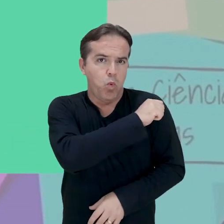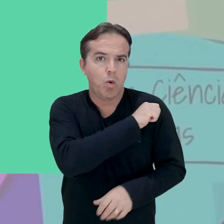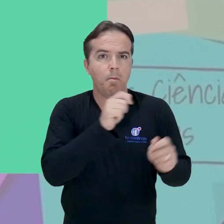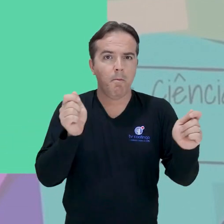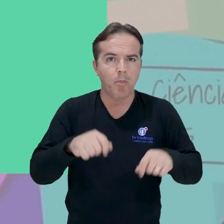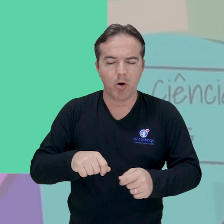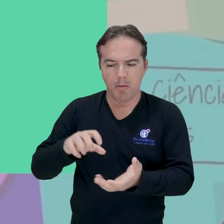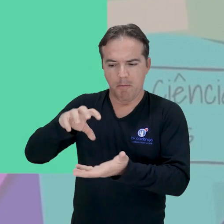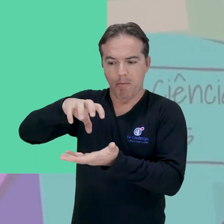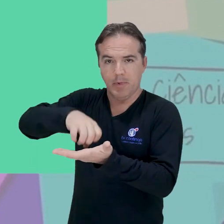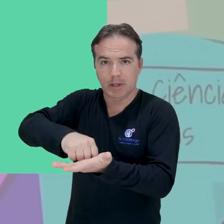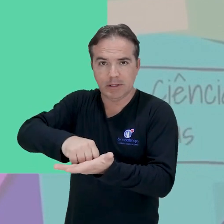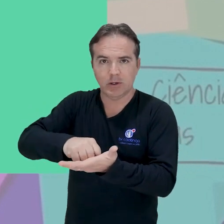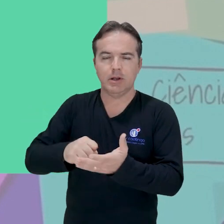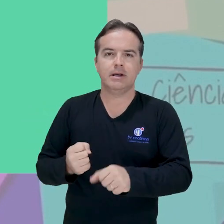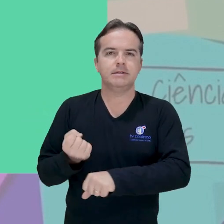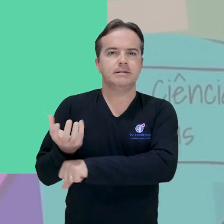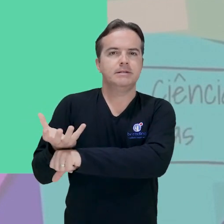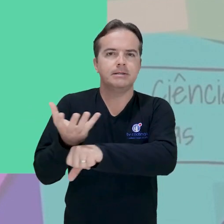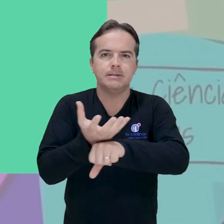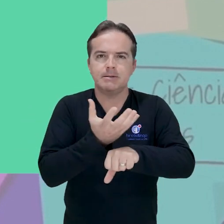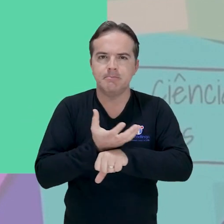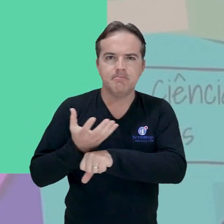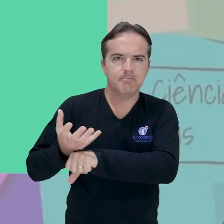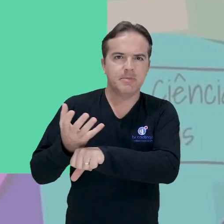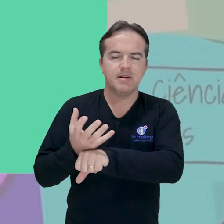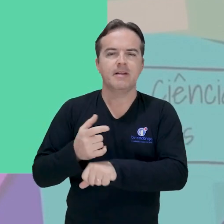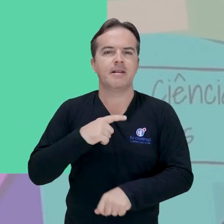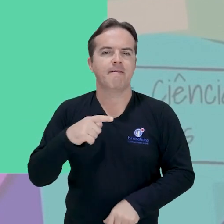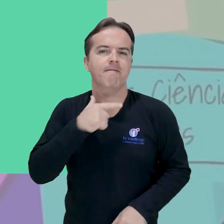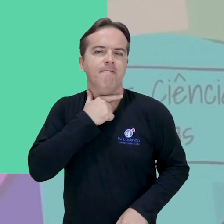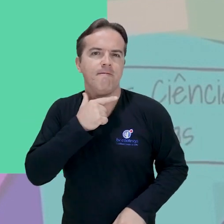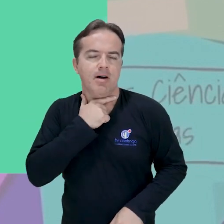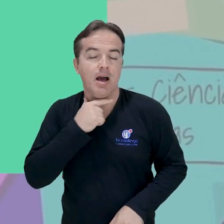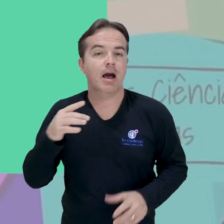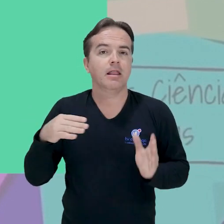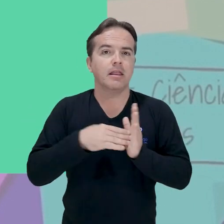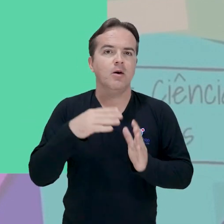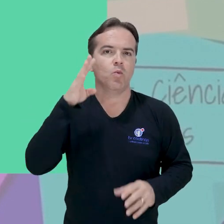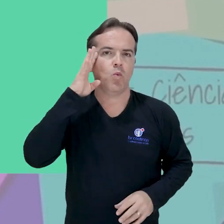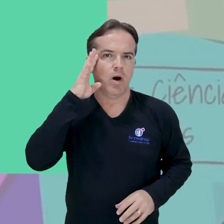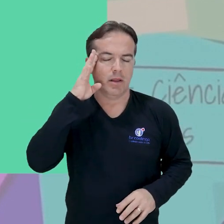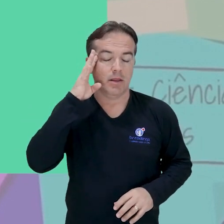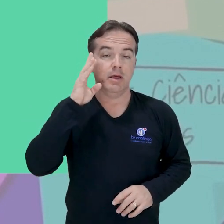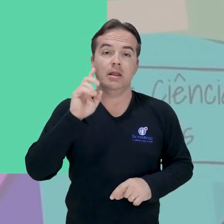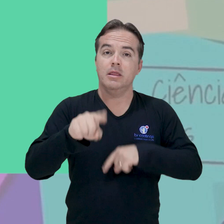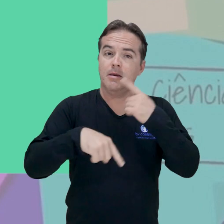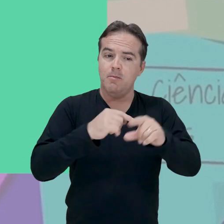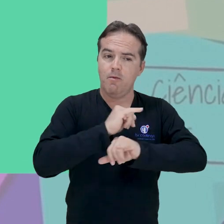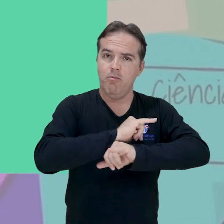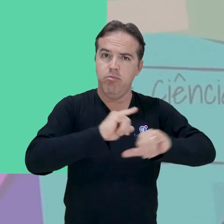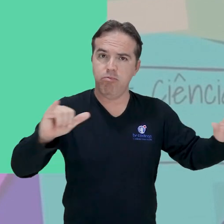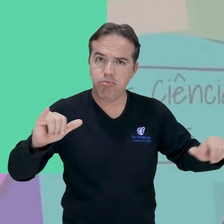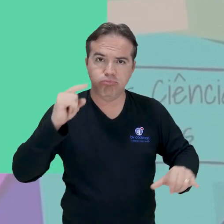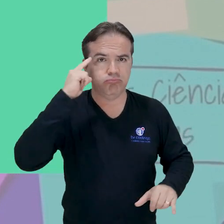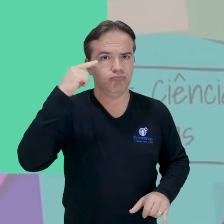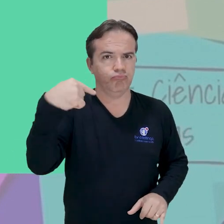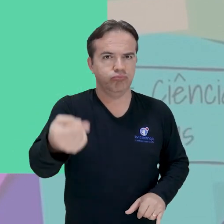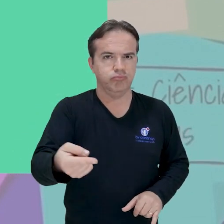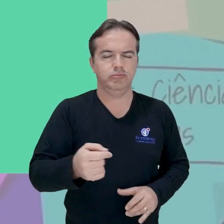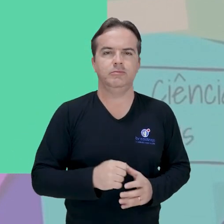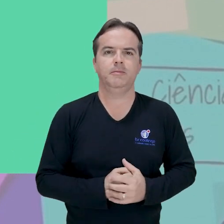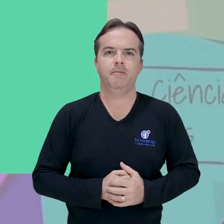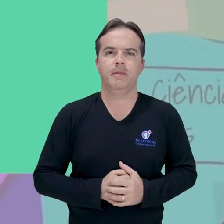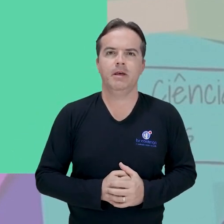em disciplinas com vagas ociosas até quarta-feira e o já será divulgado no dia seguinte